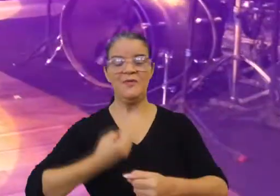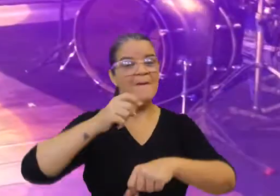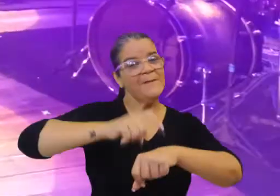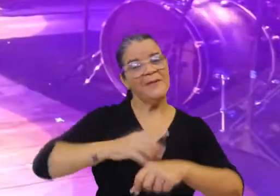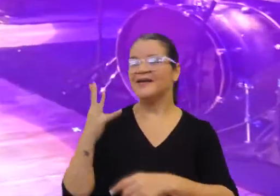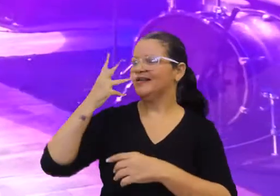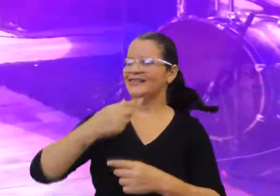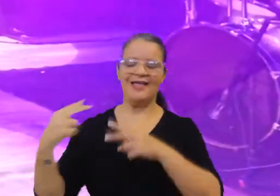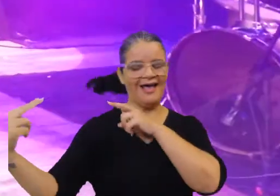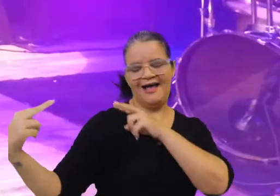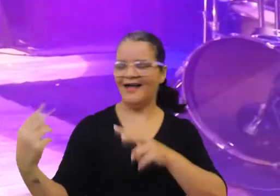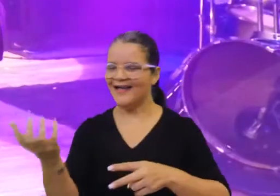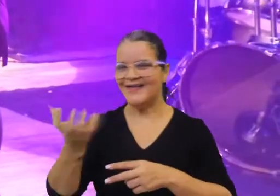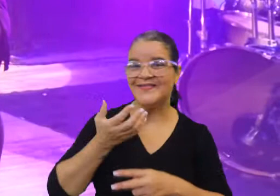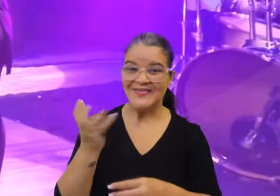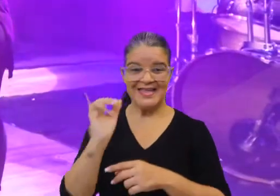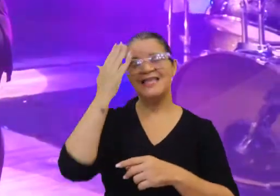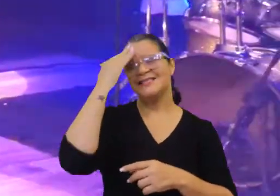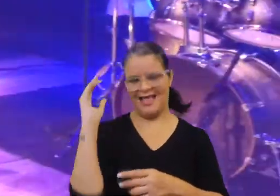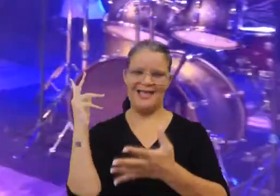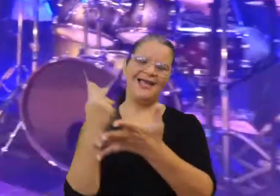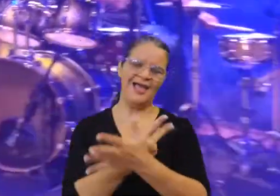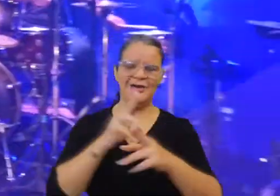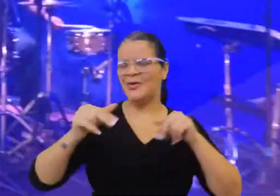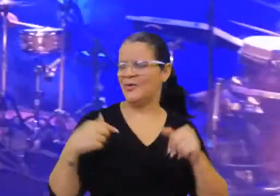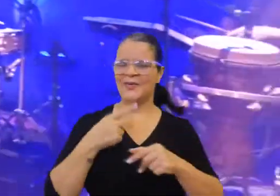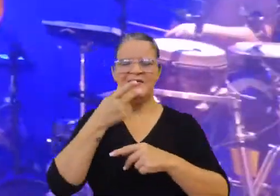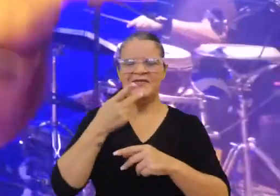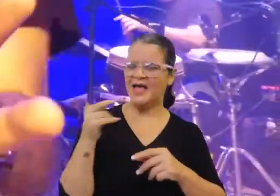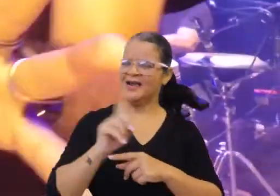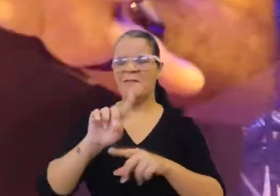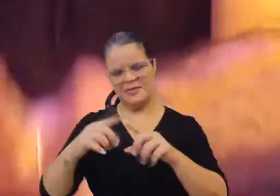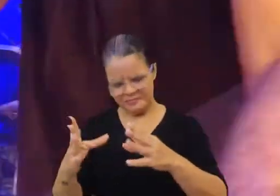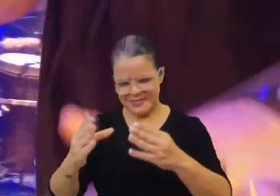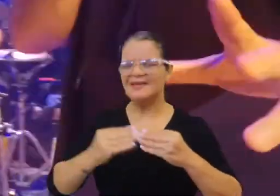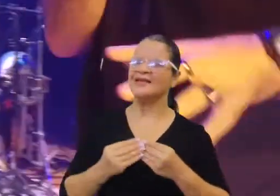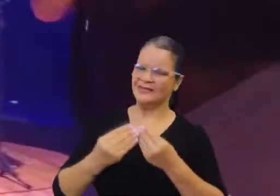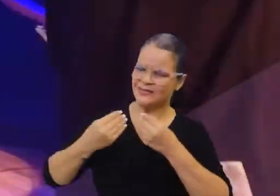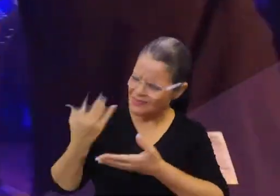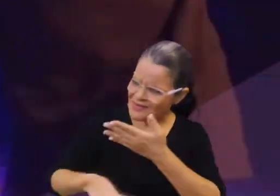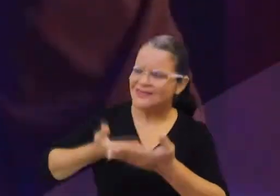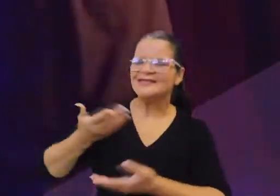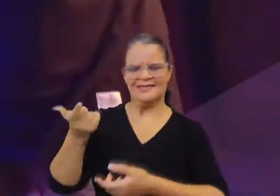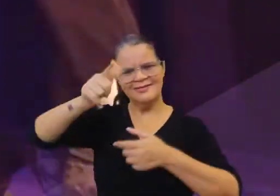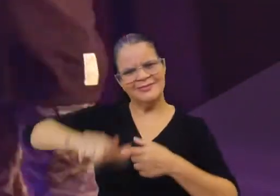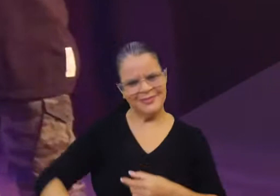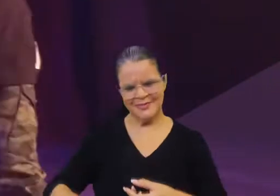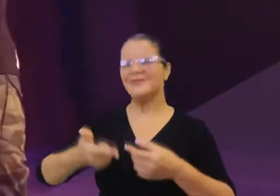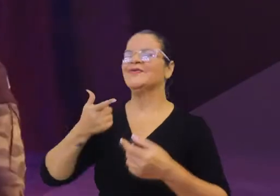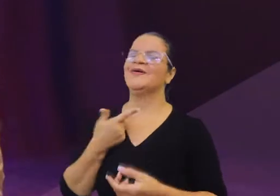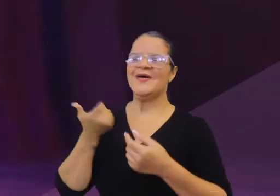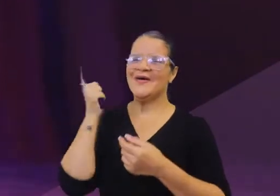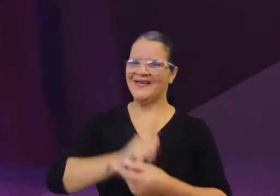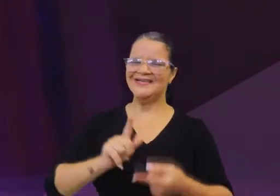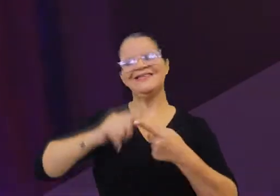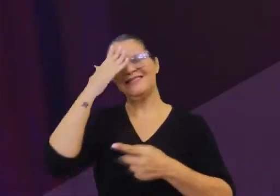momentos lindos. Seu olhar ainda me querendo, sei que errei, isso nunca vou negar. Mas mereço uma chance de me retratar, pois no fundo você sabe que ninguém te ama